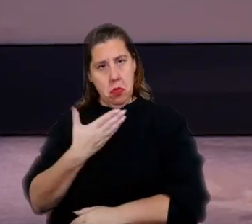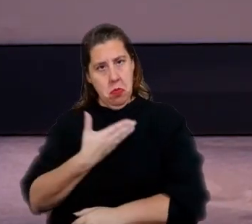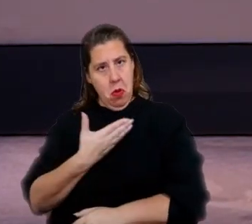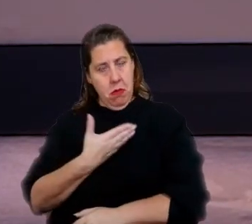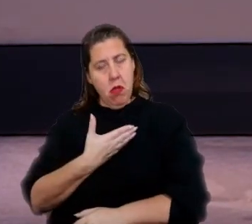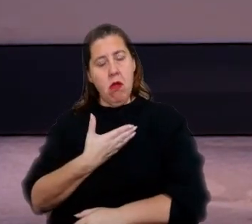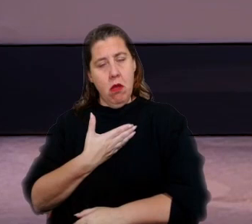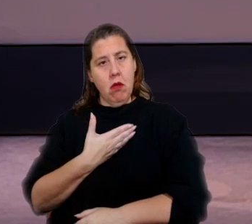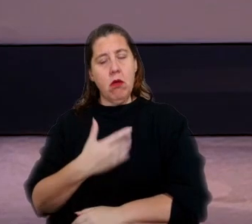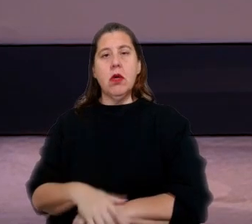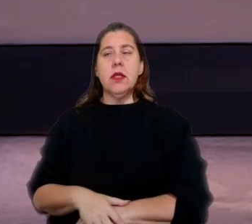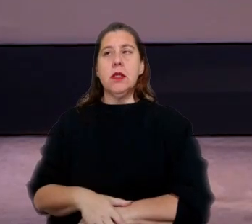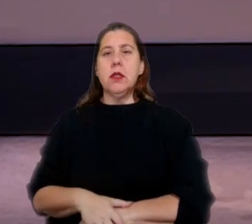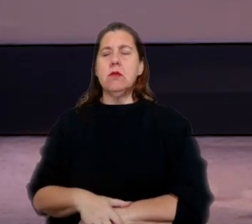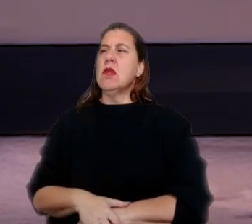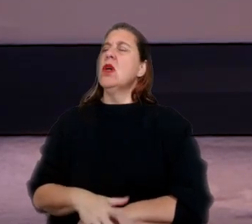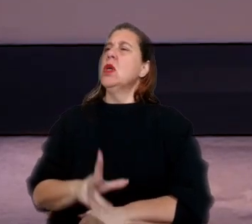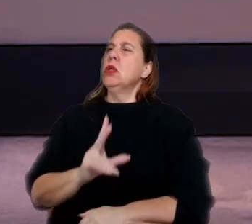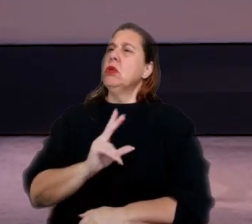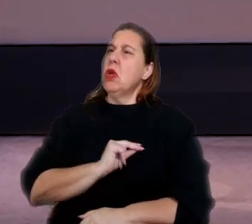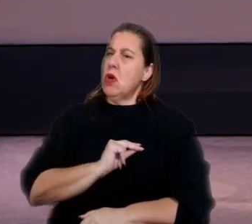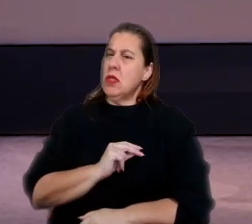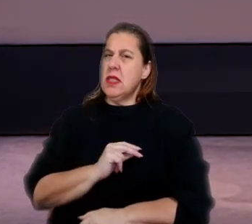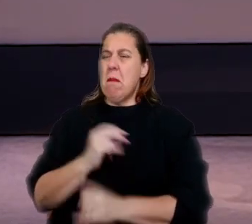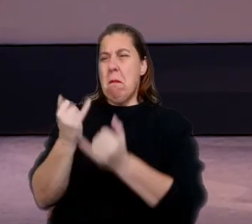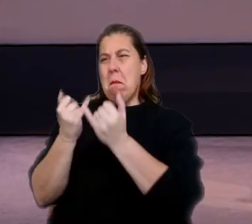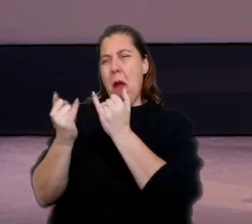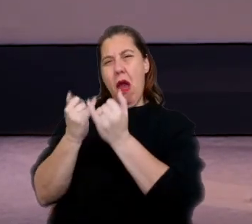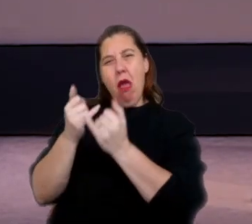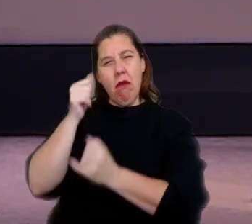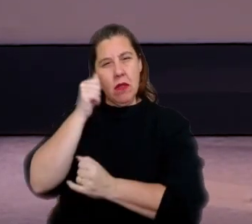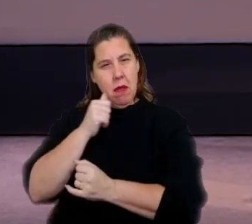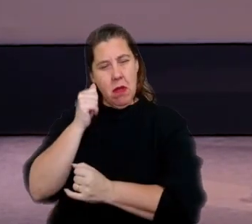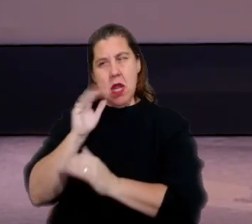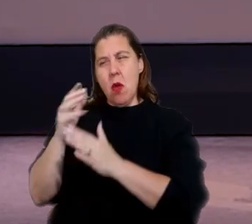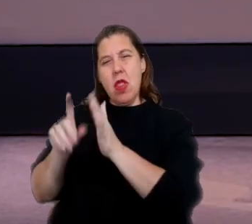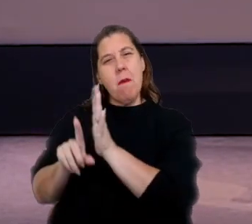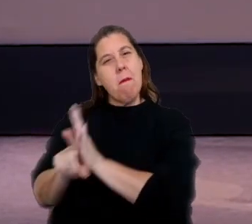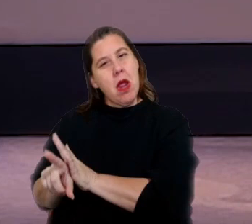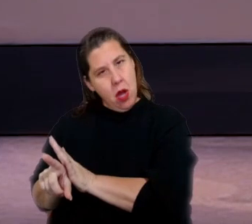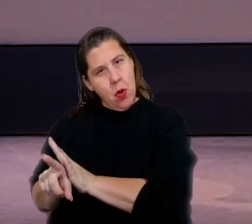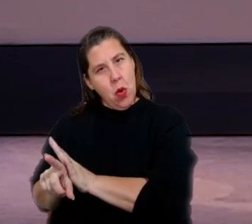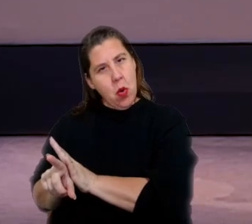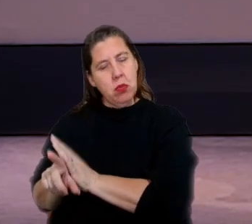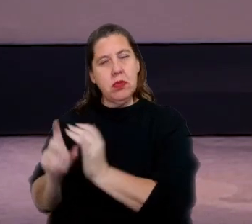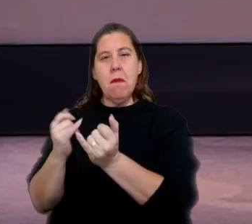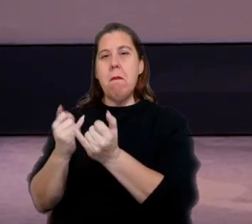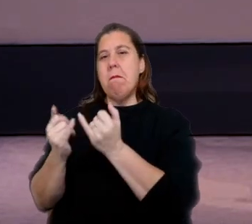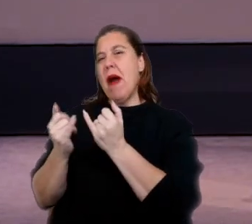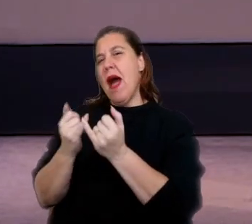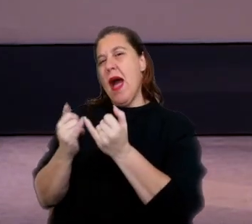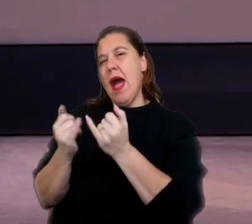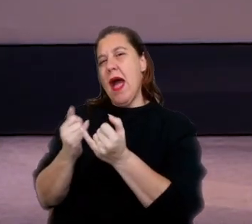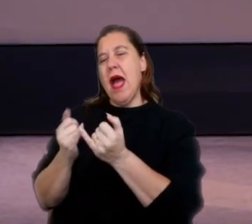aqui, inclusive, eu agradeço, e ele falou assim, poxa, parece que a menina, quando ela fala isso, né, é como